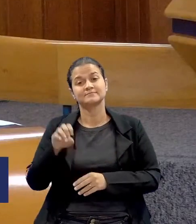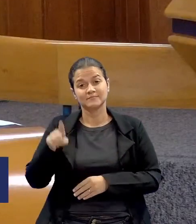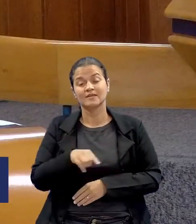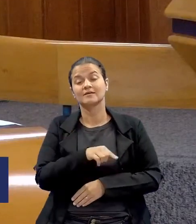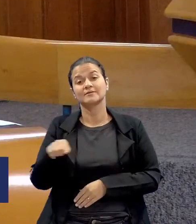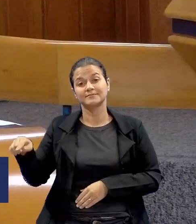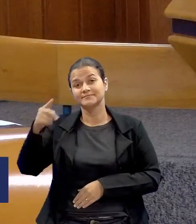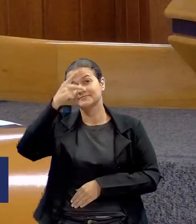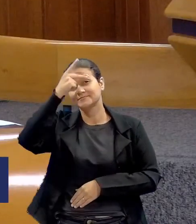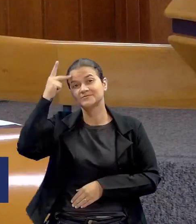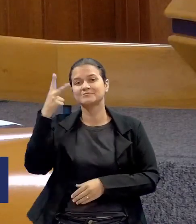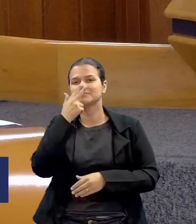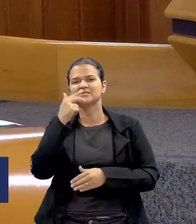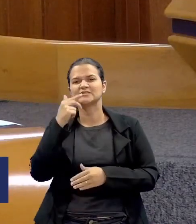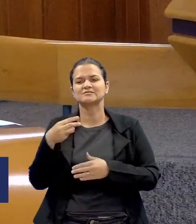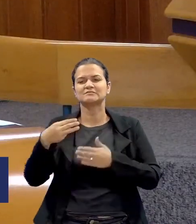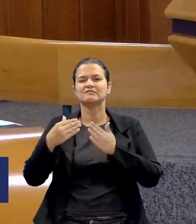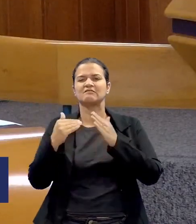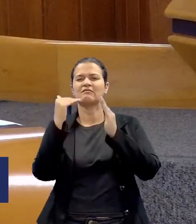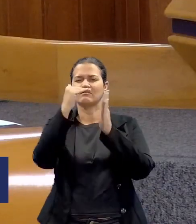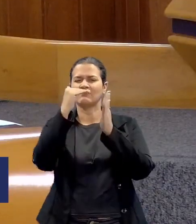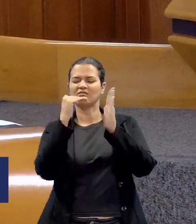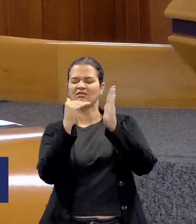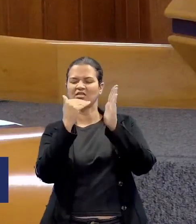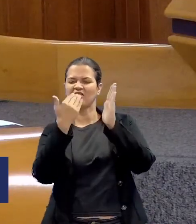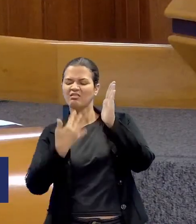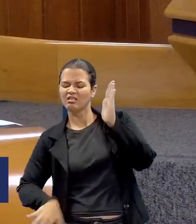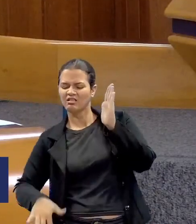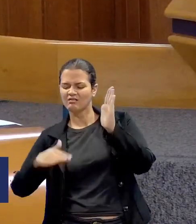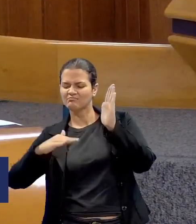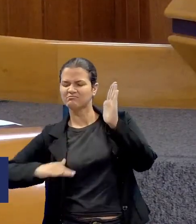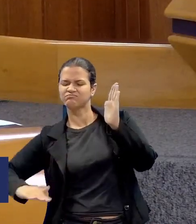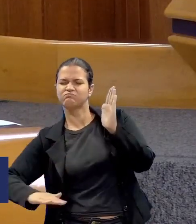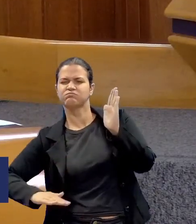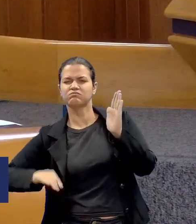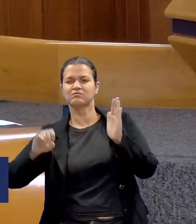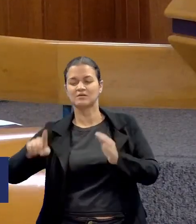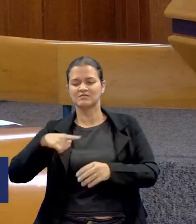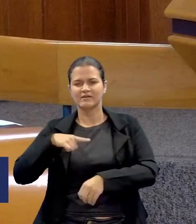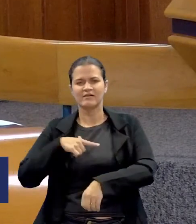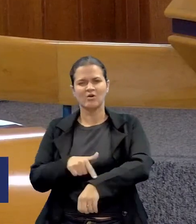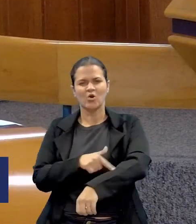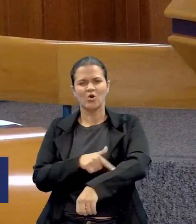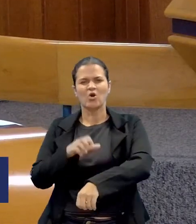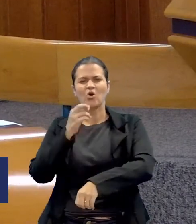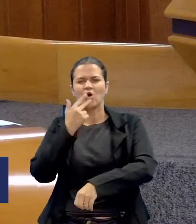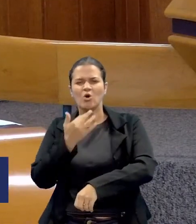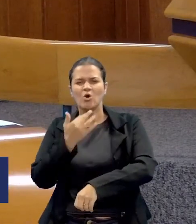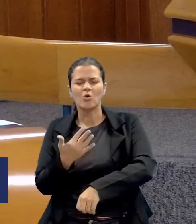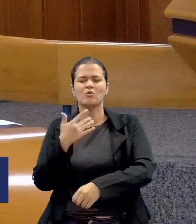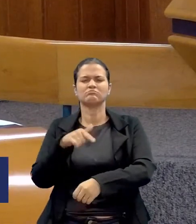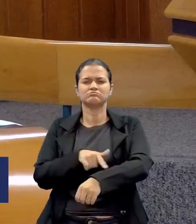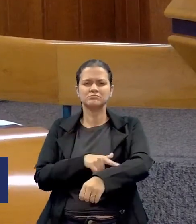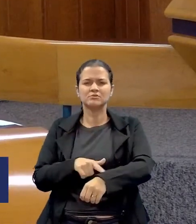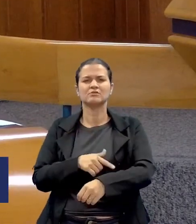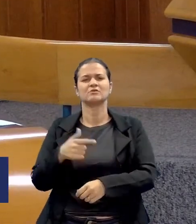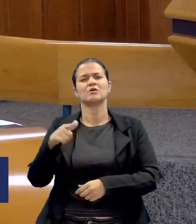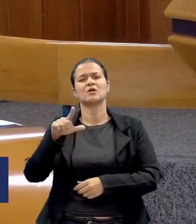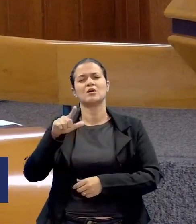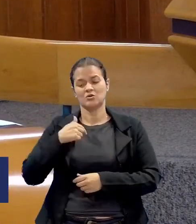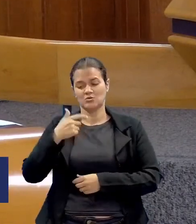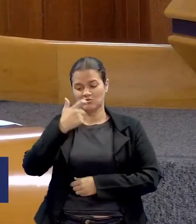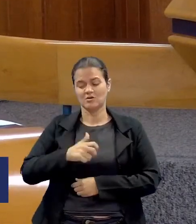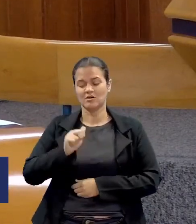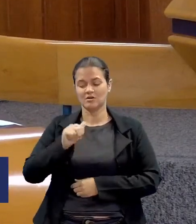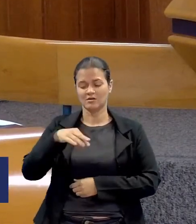terceira classe, retratados em cor, idade, classe social. Sou Antônio, o Antônio Lopes, o professor